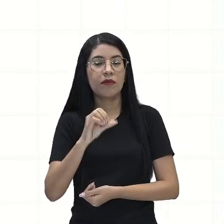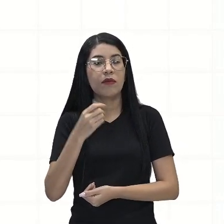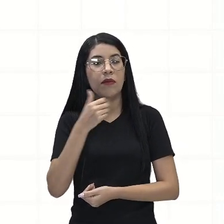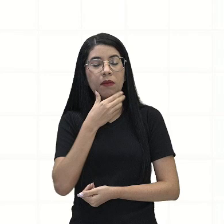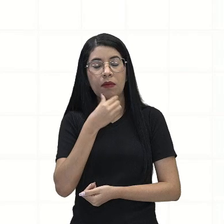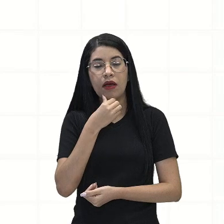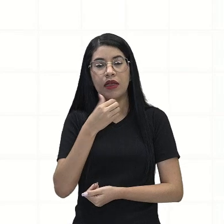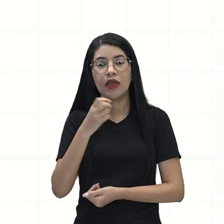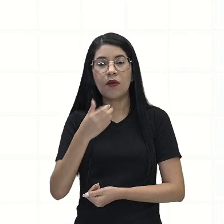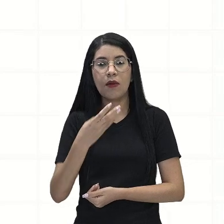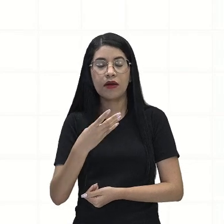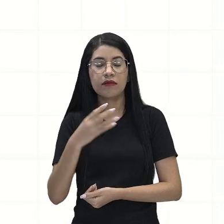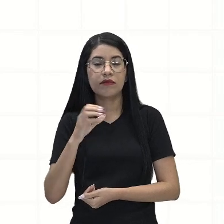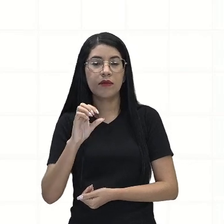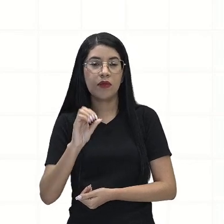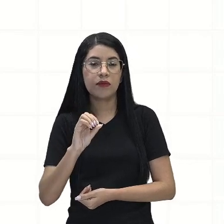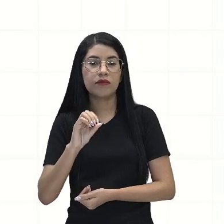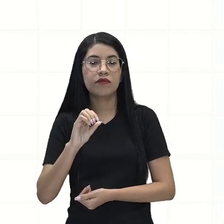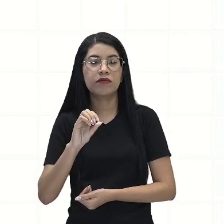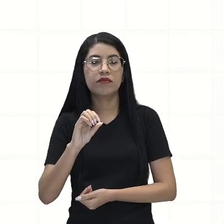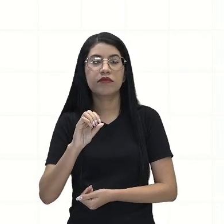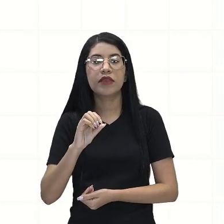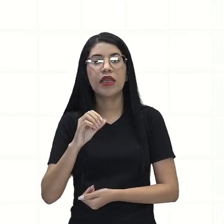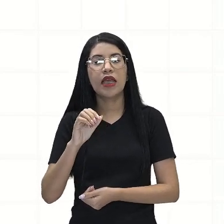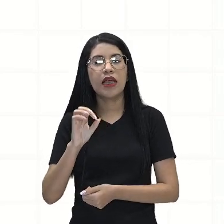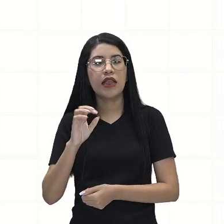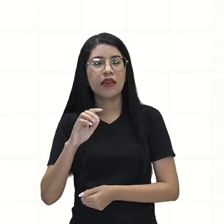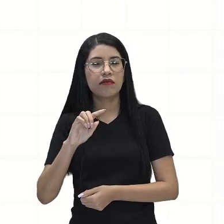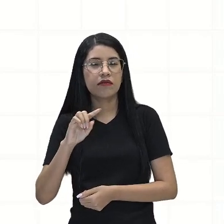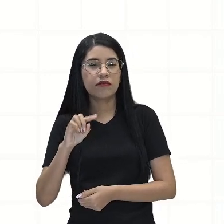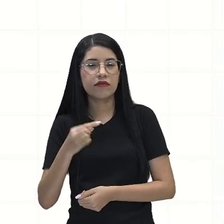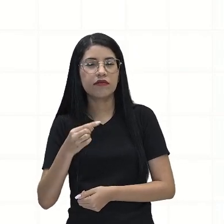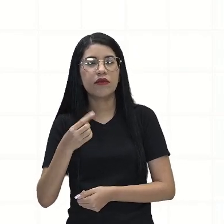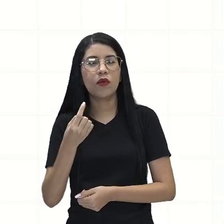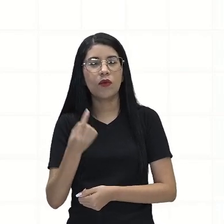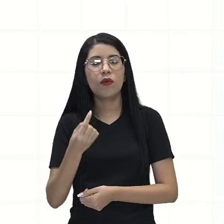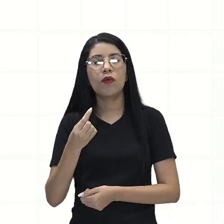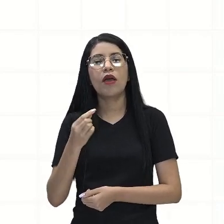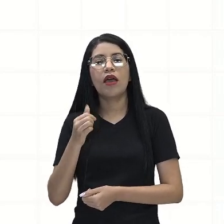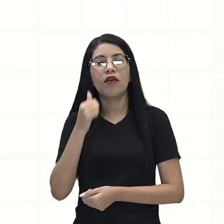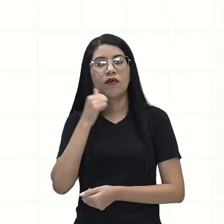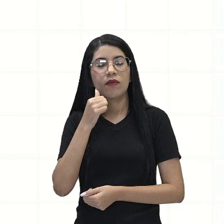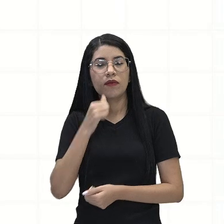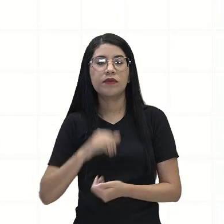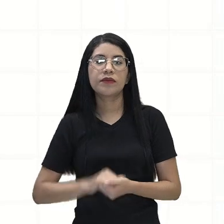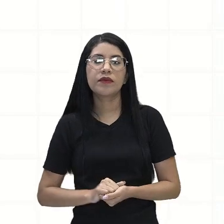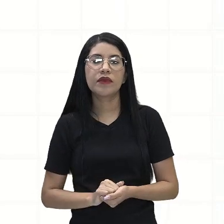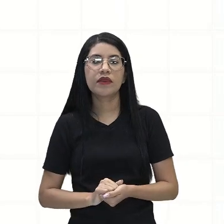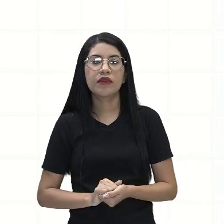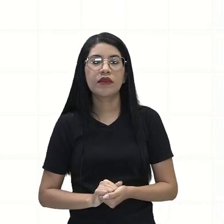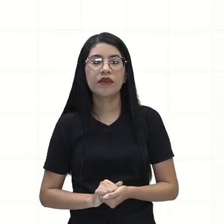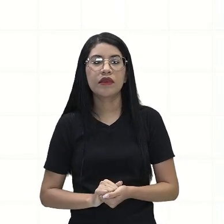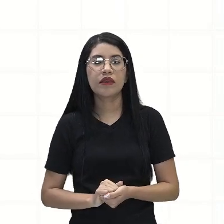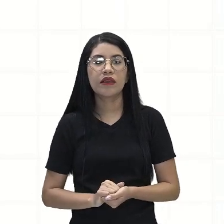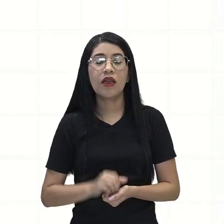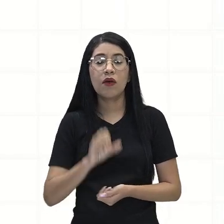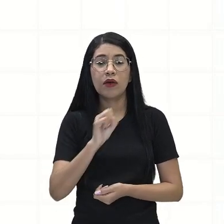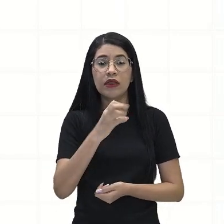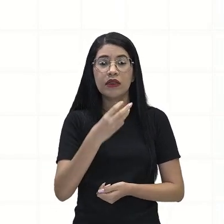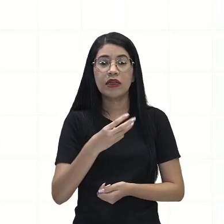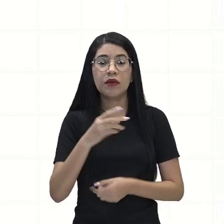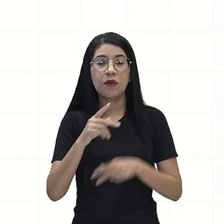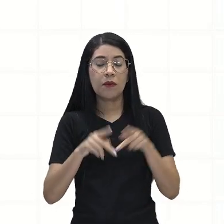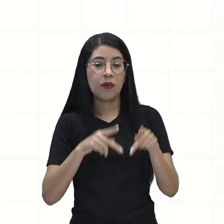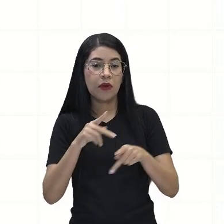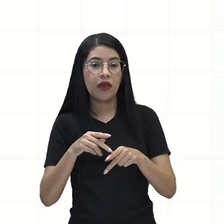49,1 feminino, por área em que vivem, olha, a gente tem aí a porcentagem de 83% dessa população está em área